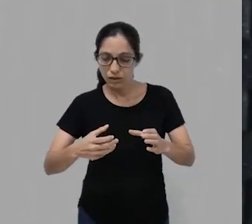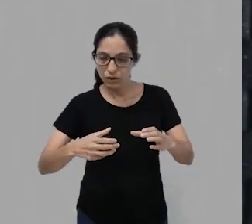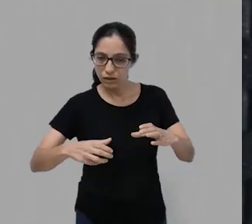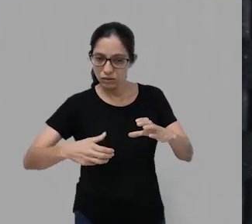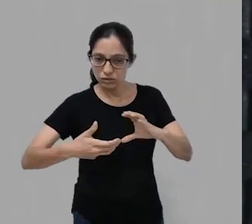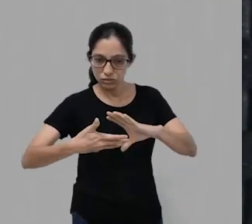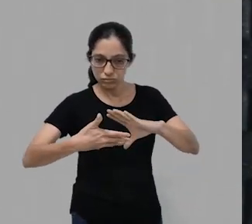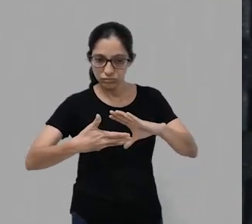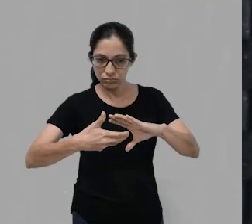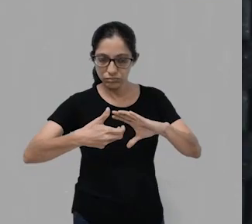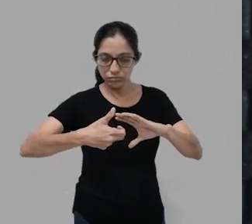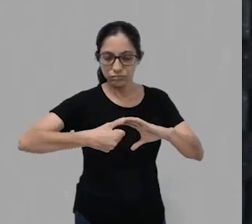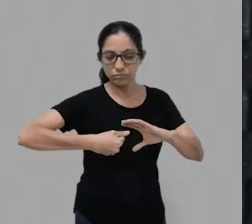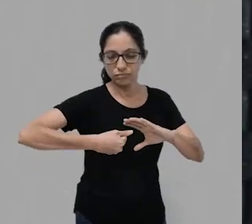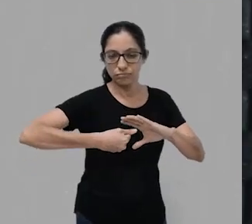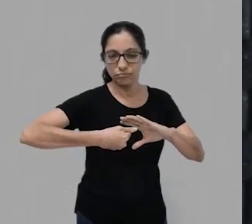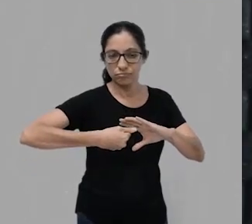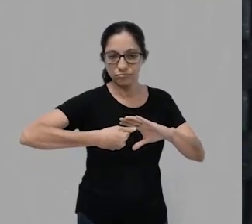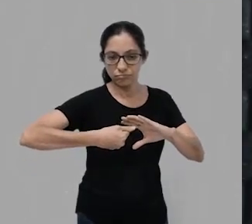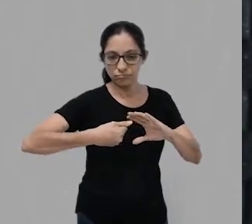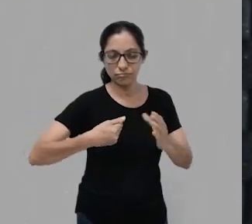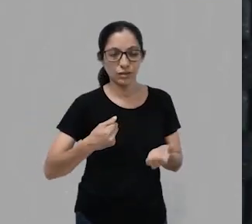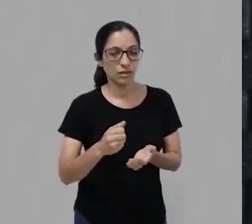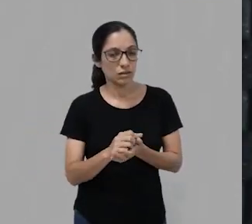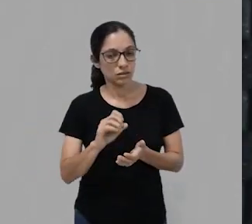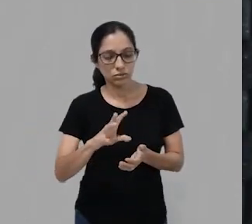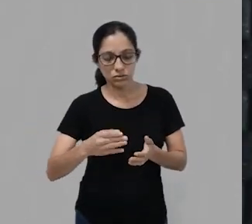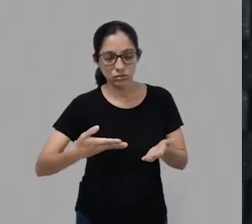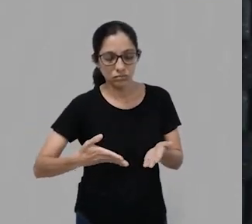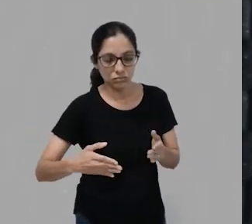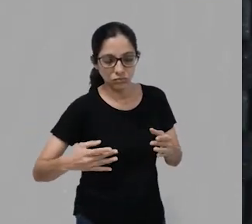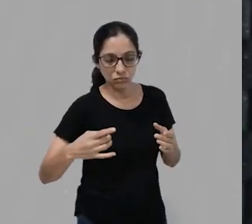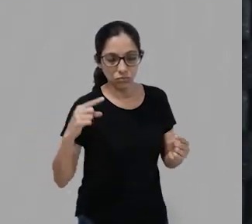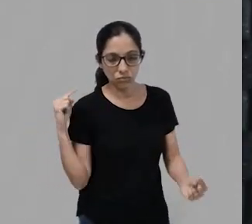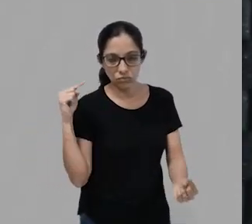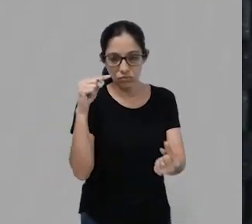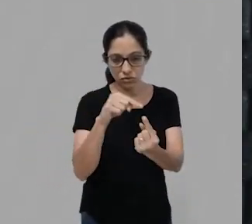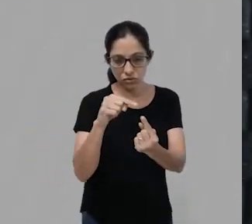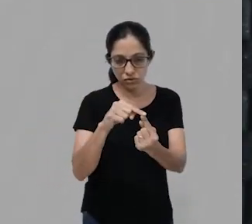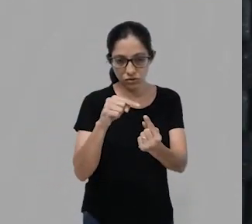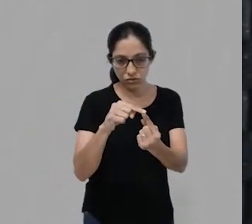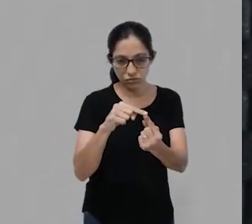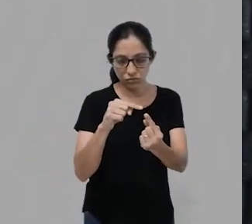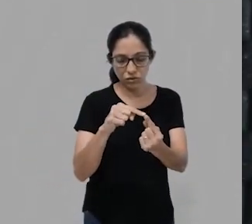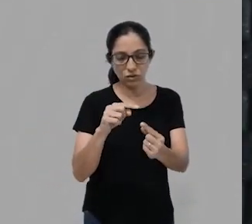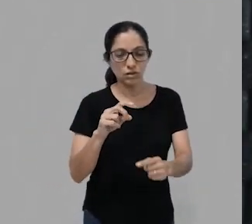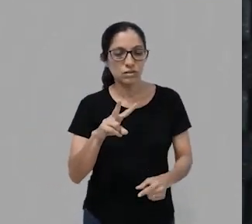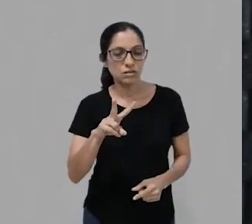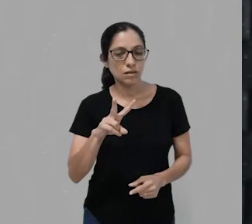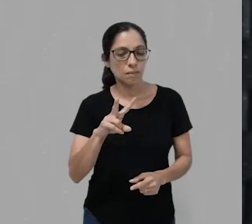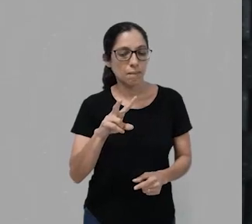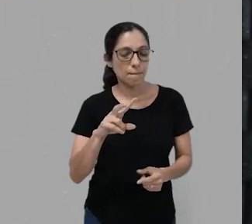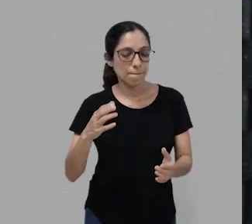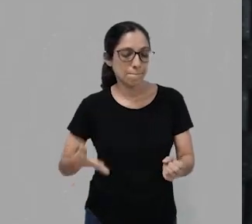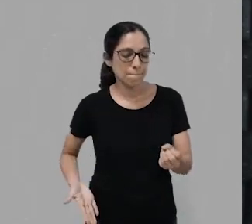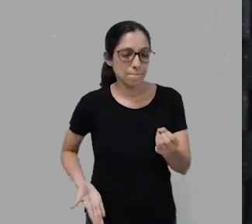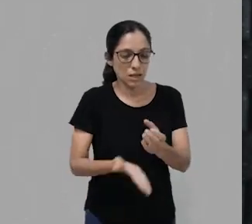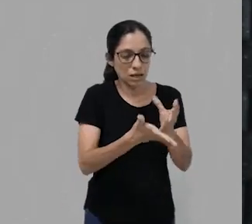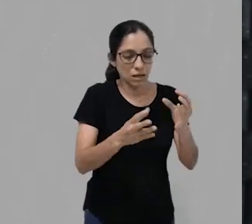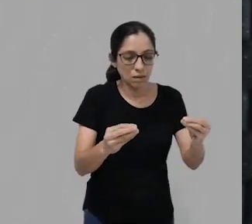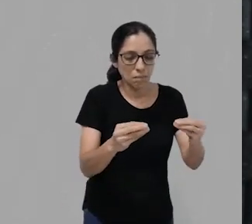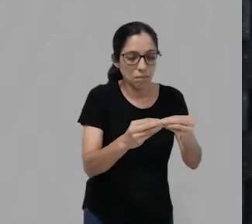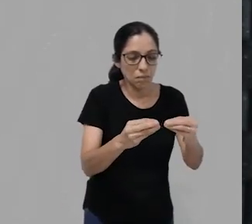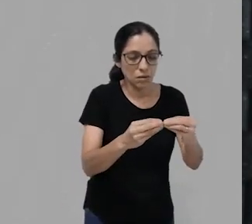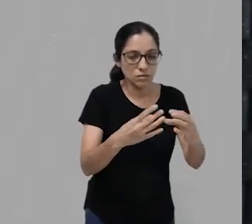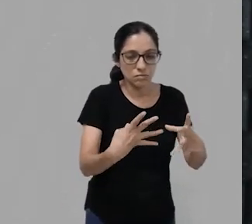desse jeito aqui, ele vai ali só praticamente botar a sua raquete ali com o objetivo de fazer com que essa volante, essa peteca caia bem próxima